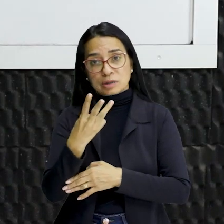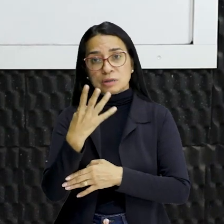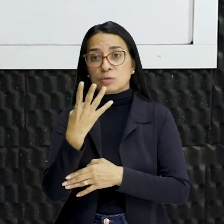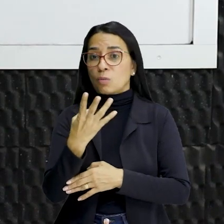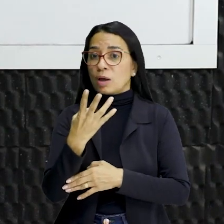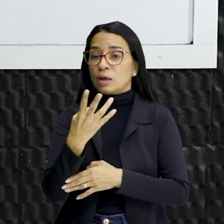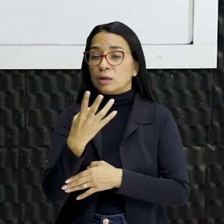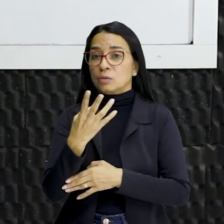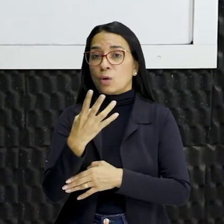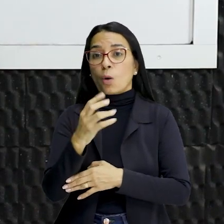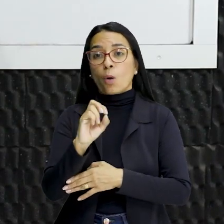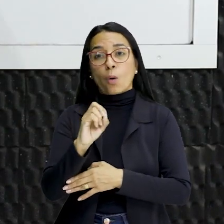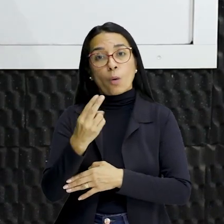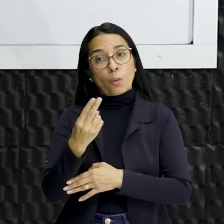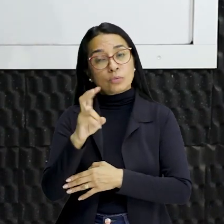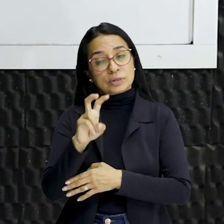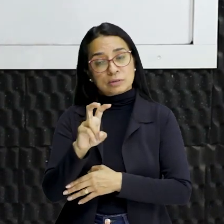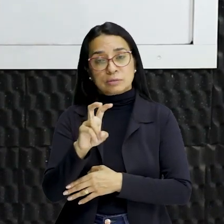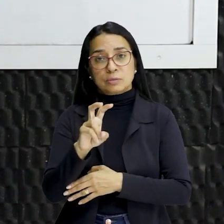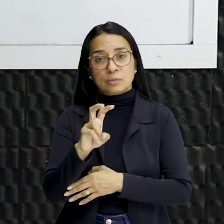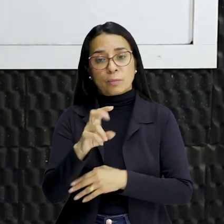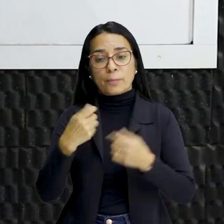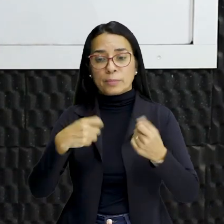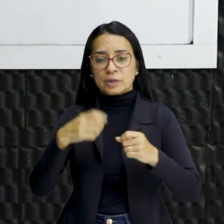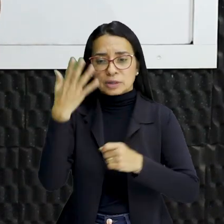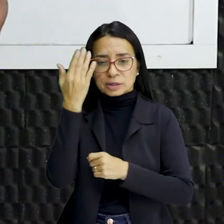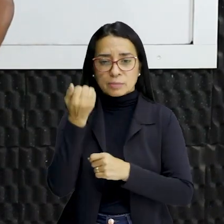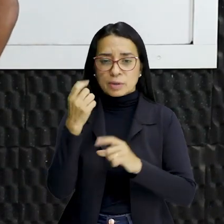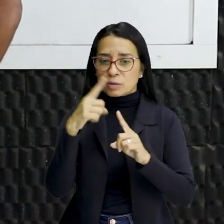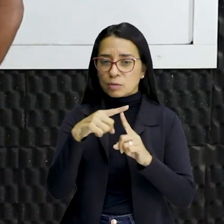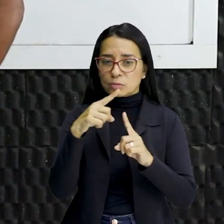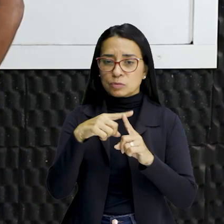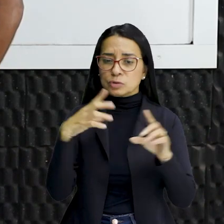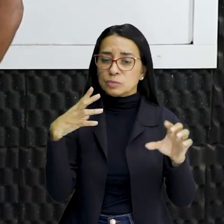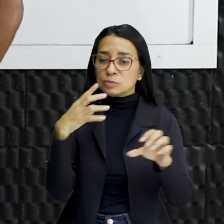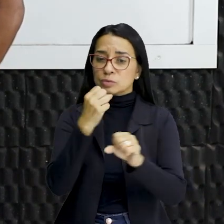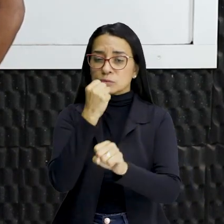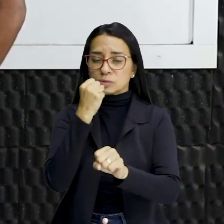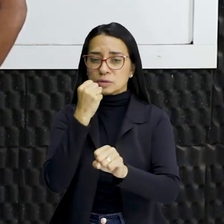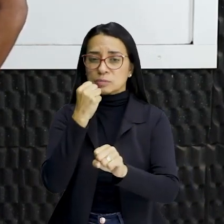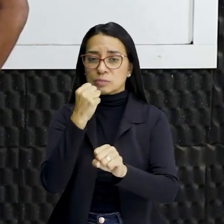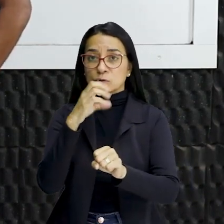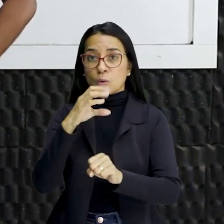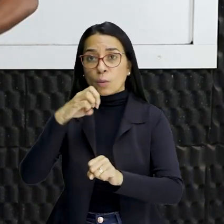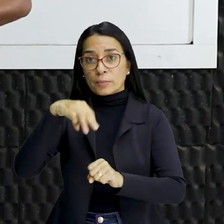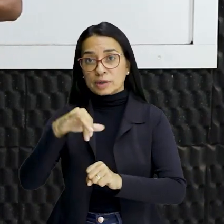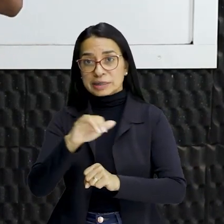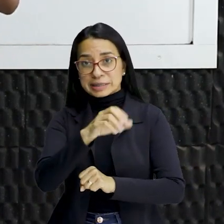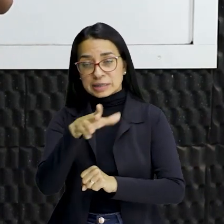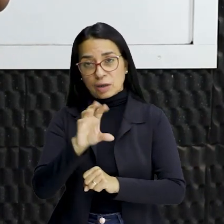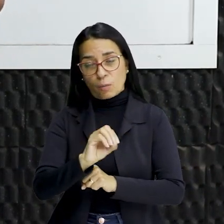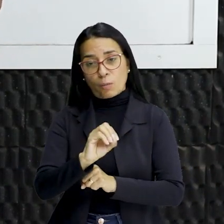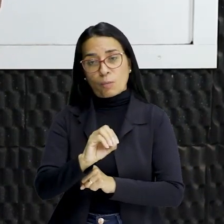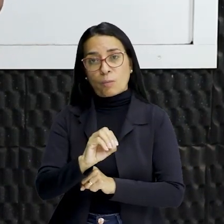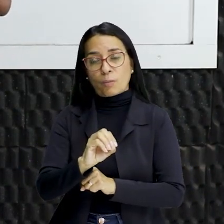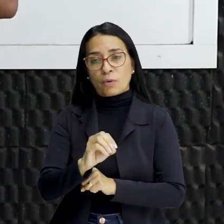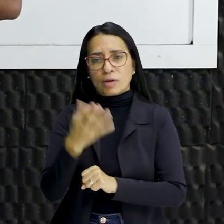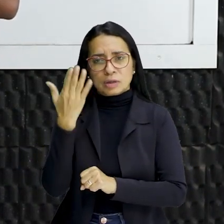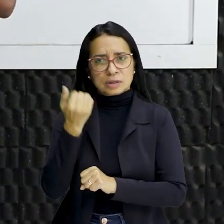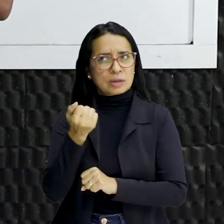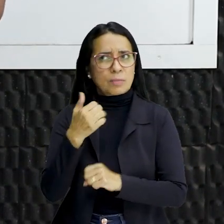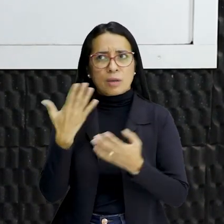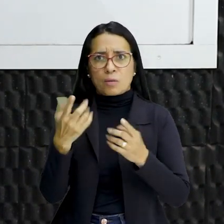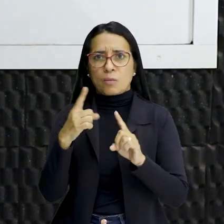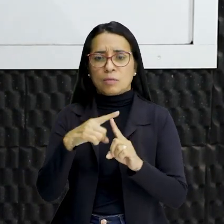7 por 3 é tipo 4 você é tipo 5 tá eu preciso saber qual é o tipo de faturamento o tipo de comissão